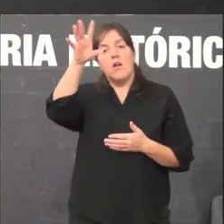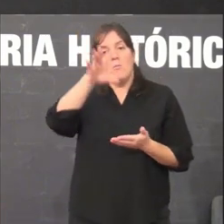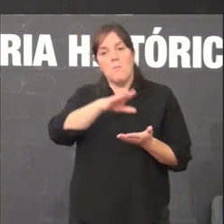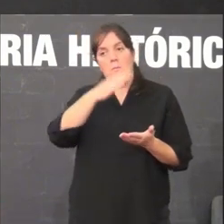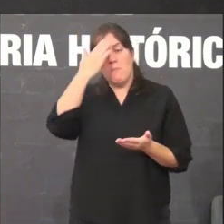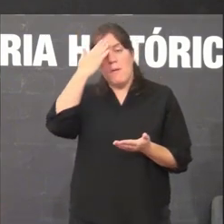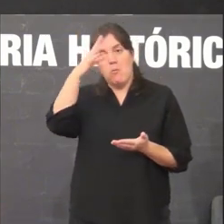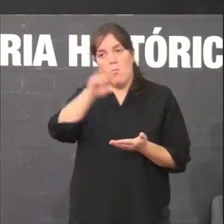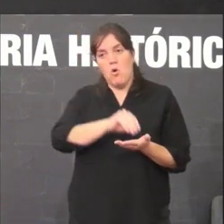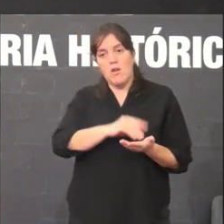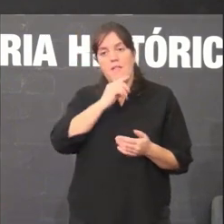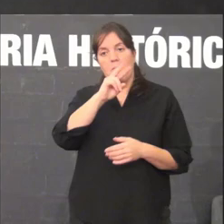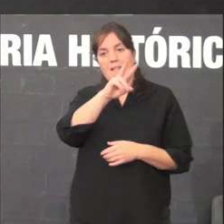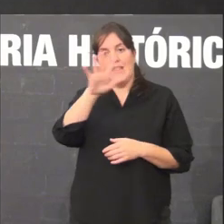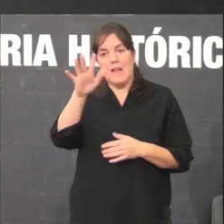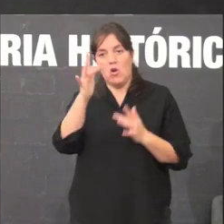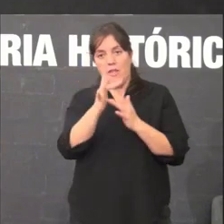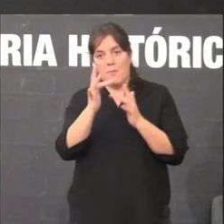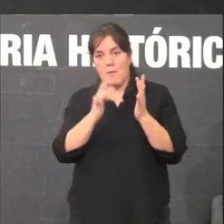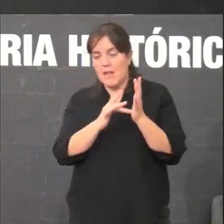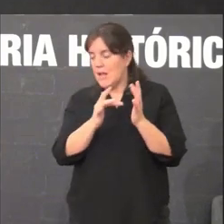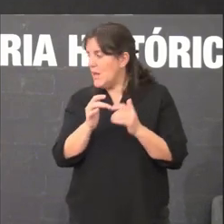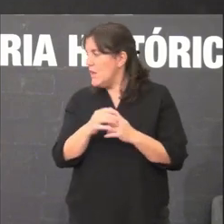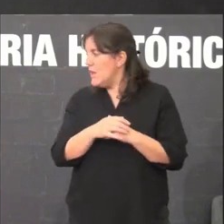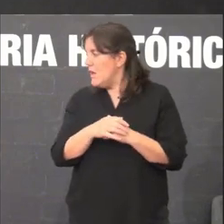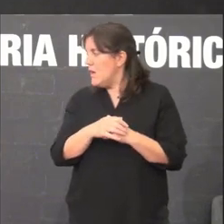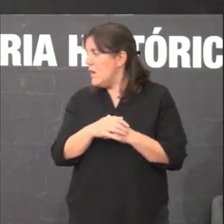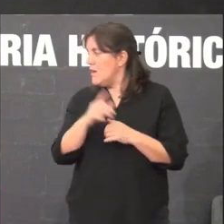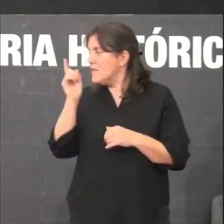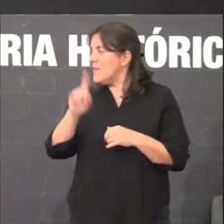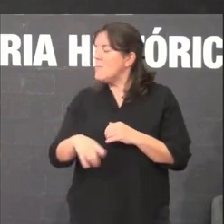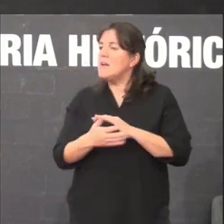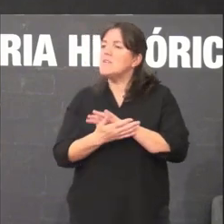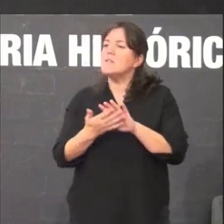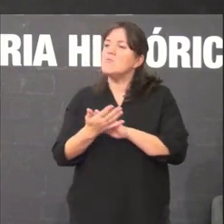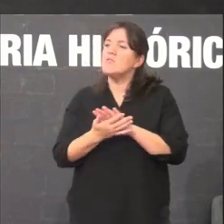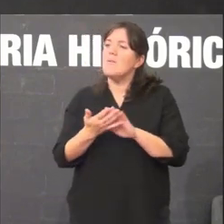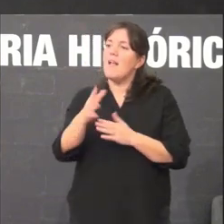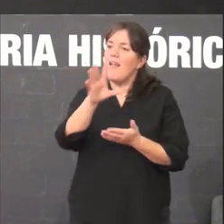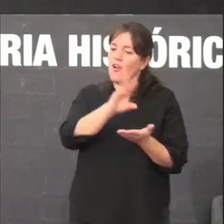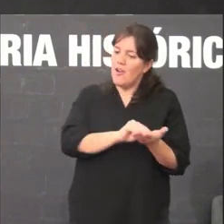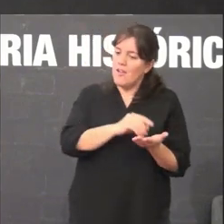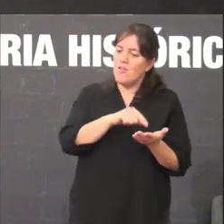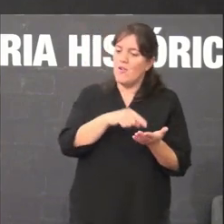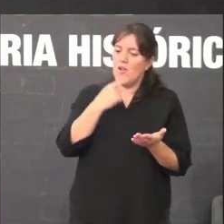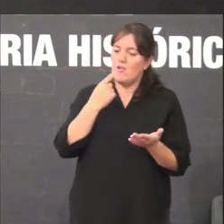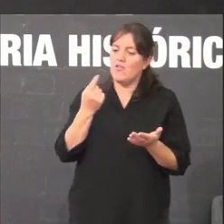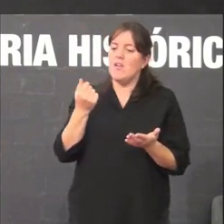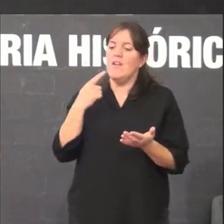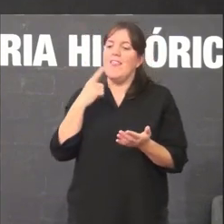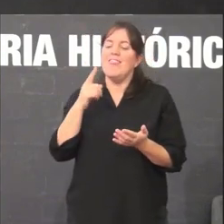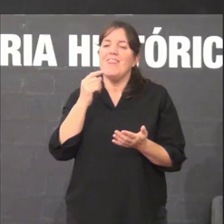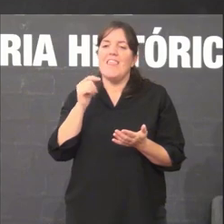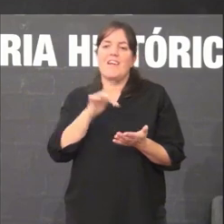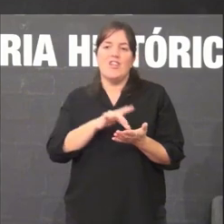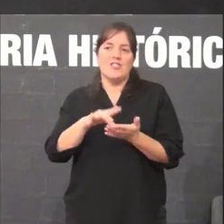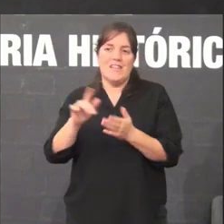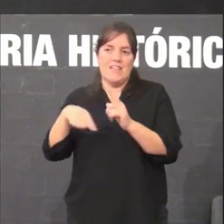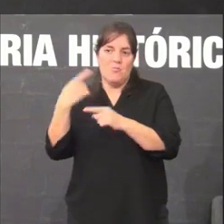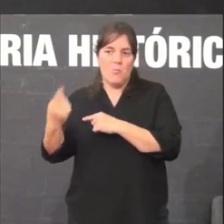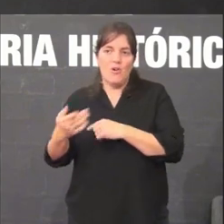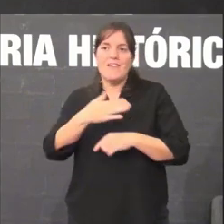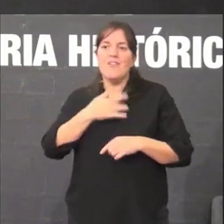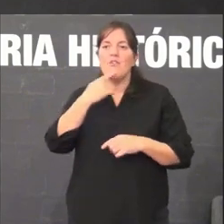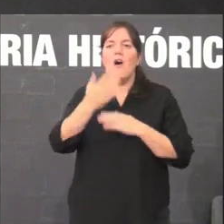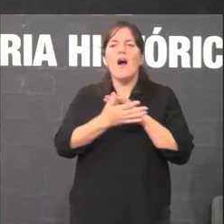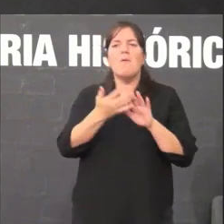esta memória do 25 de Abril, estamos a escrever também esses acontecimentos nos dias de hoje. Quando falamos da memória, não